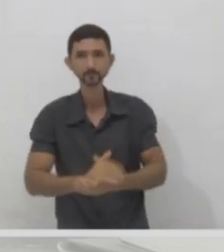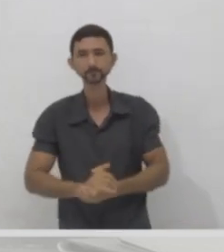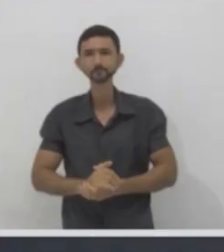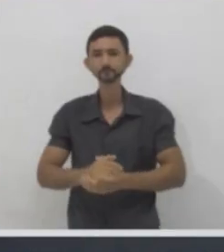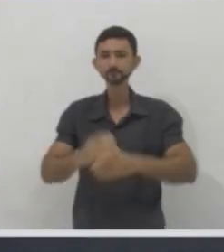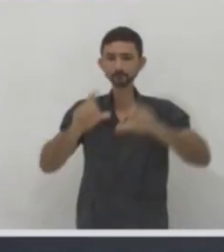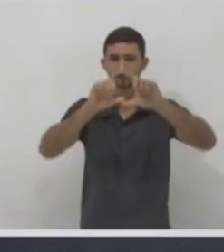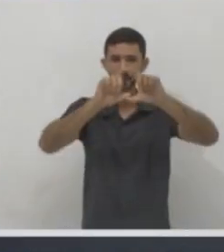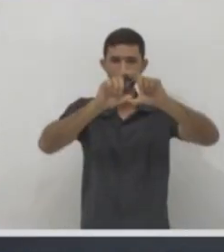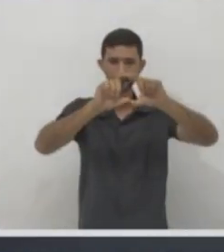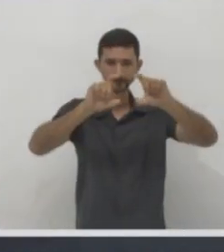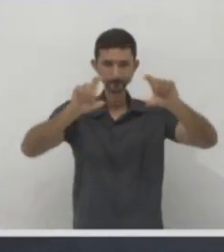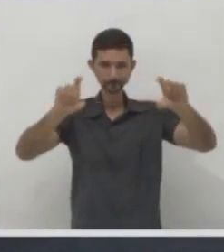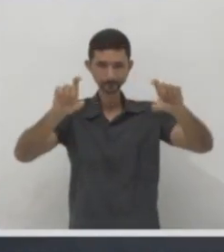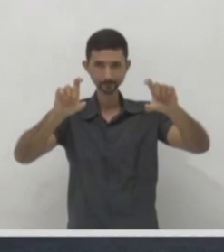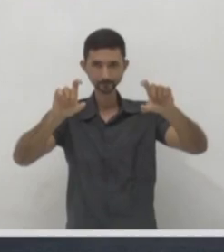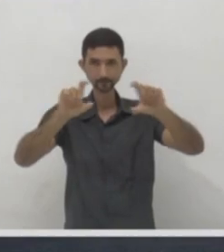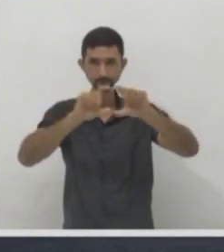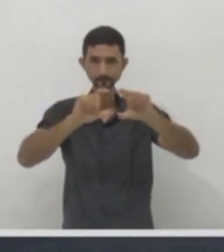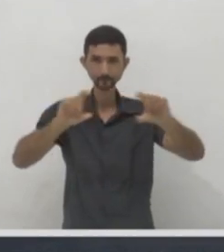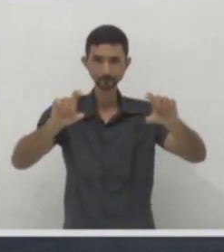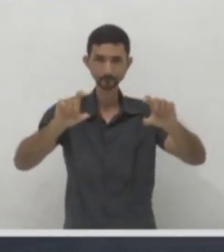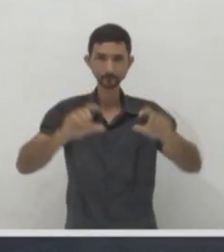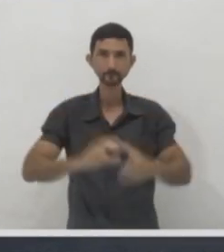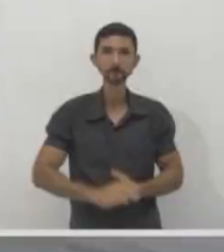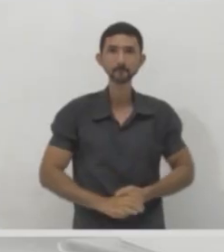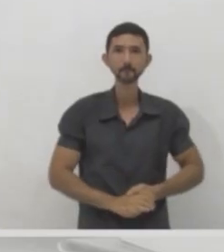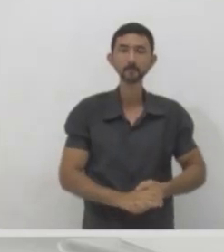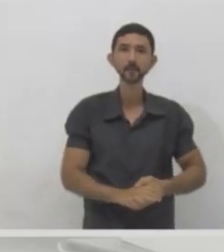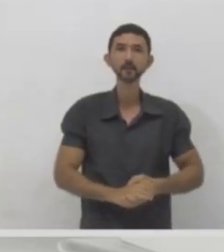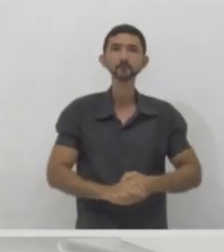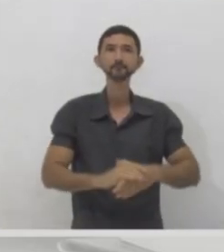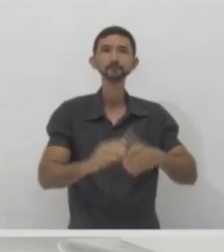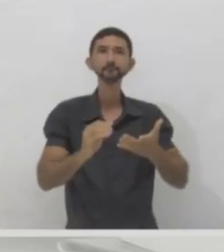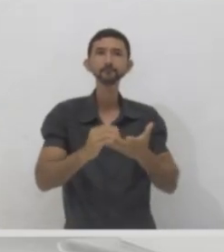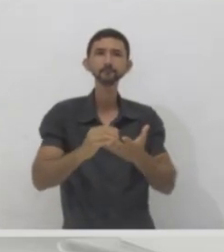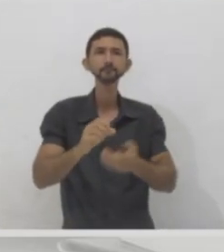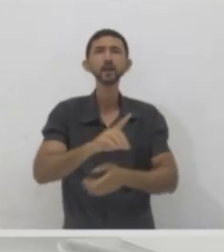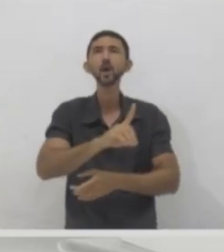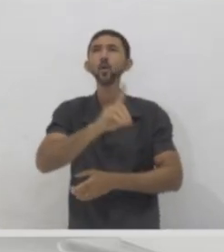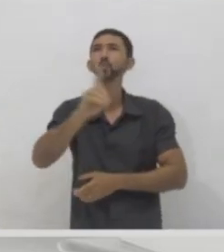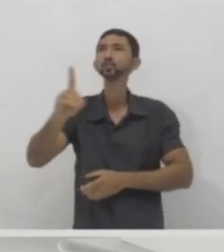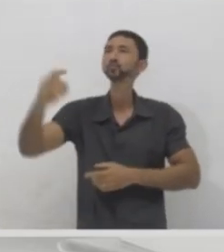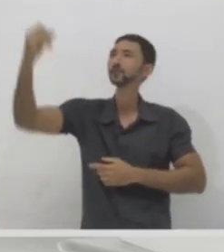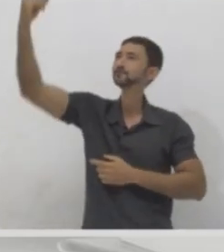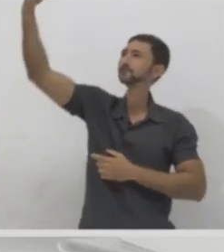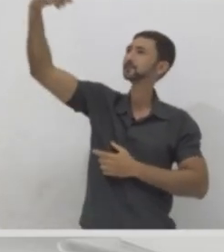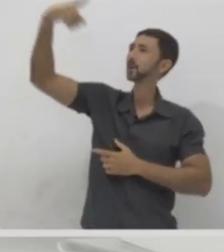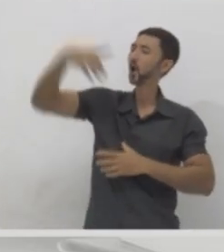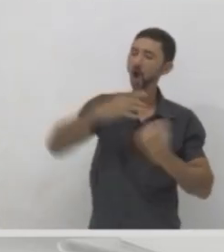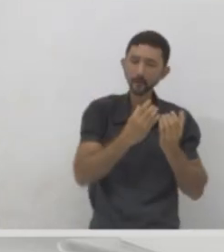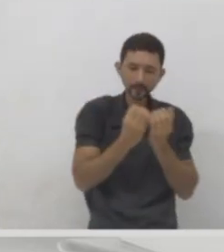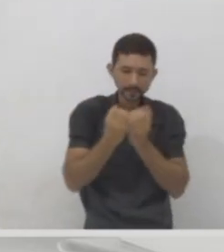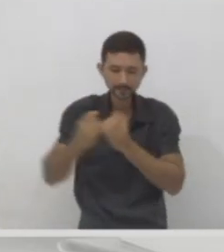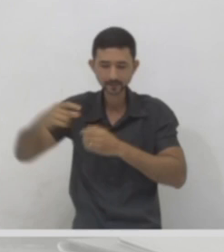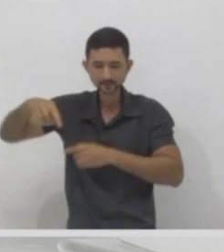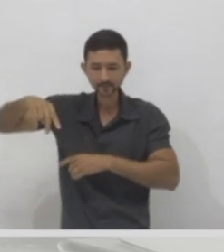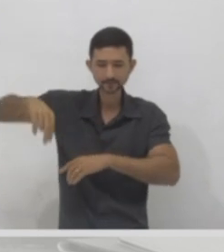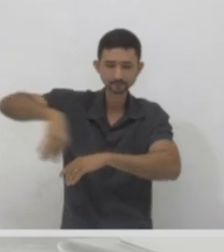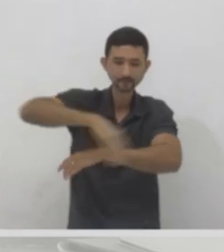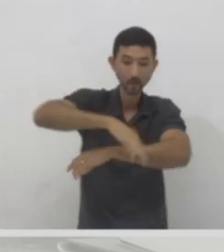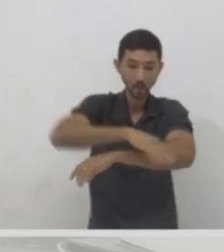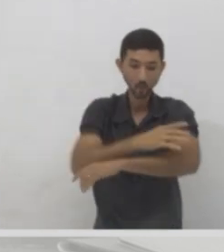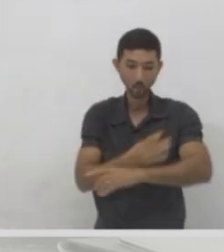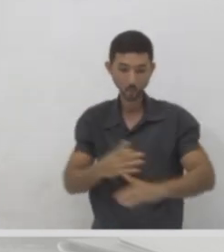primeiro parágrafo, observe aí o espaço, eu coloquei assim, era um dia ensolarado, Magali andava tranquilamente pela rua, quando